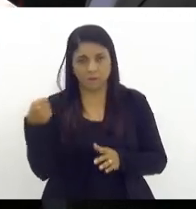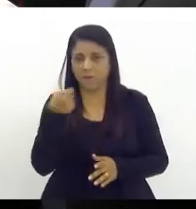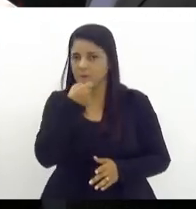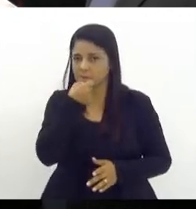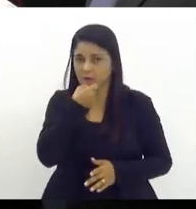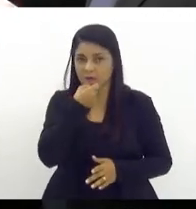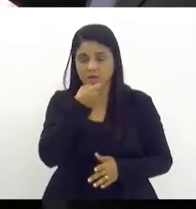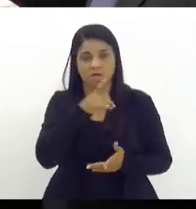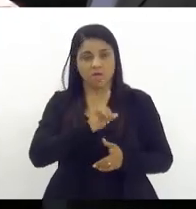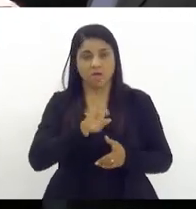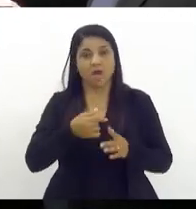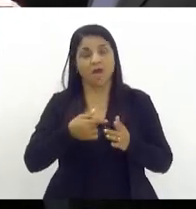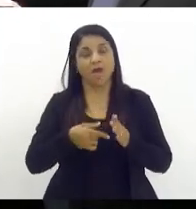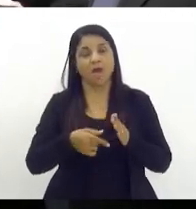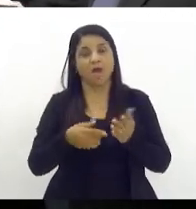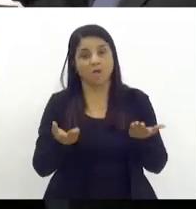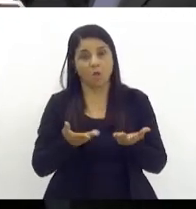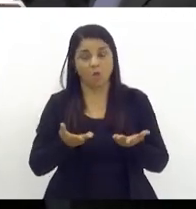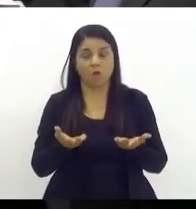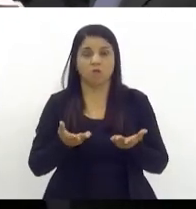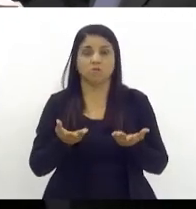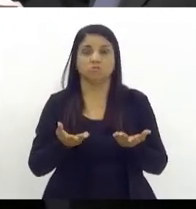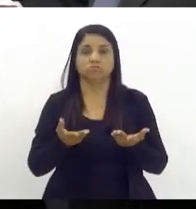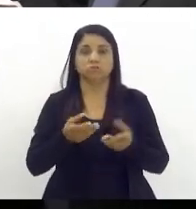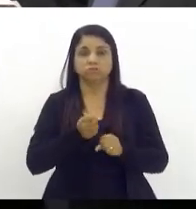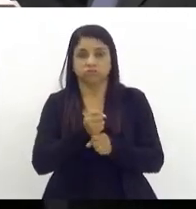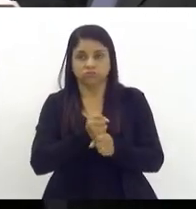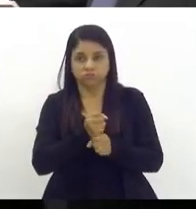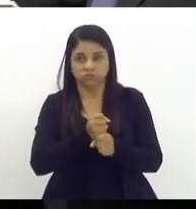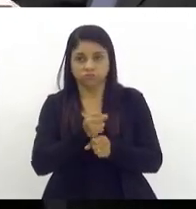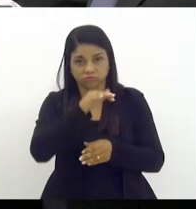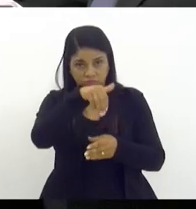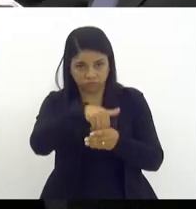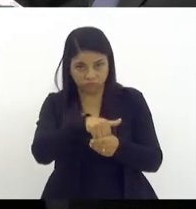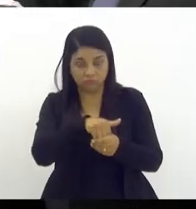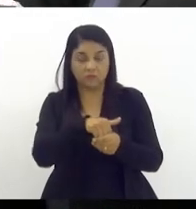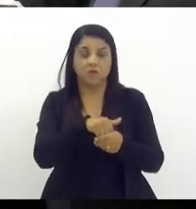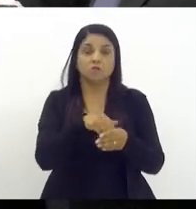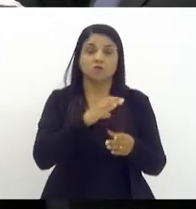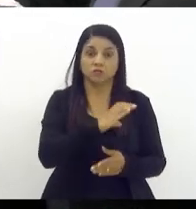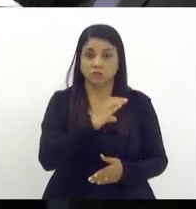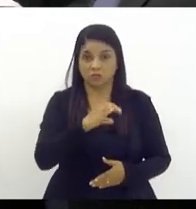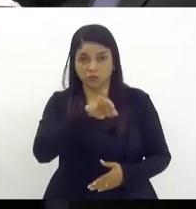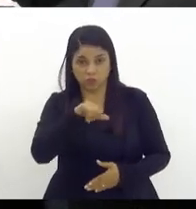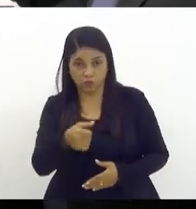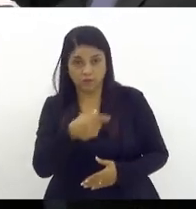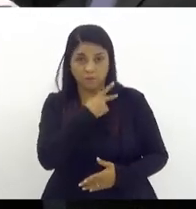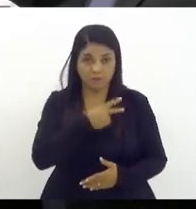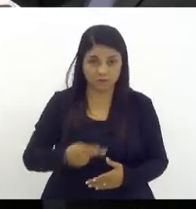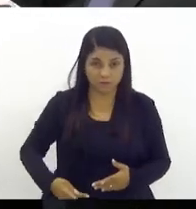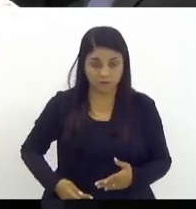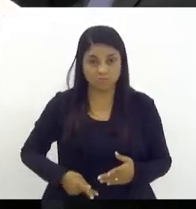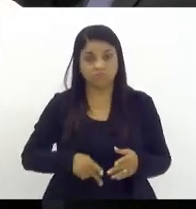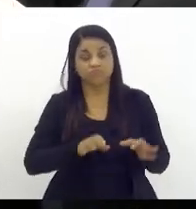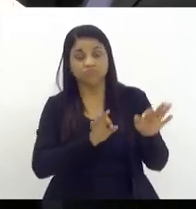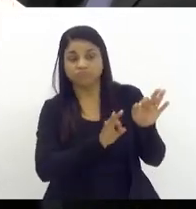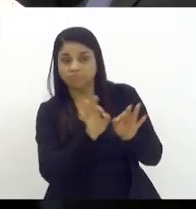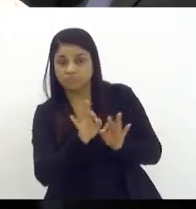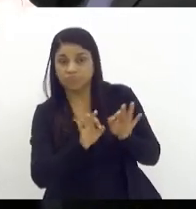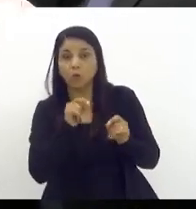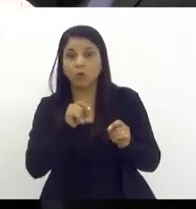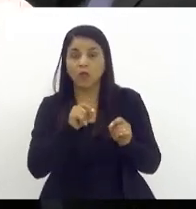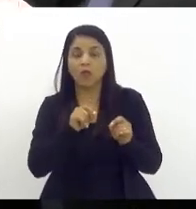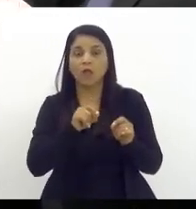aparte. Nós, nessa legislatura, por um gesto da CCJ e da presidência, estabeleceu com que a maioria